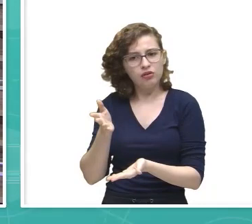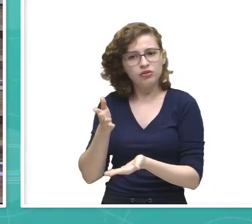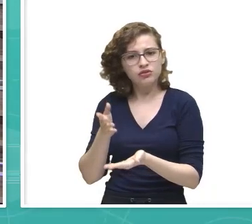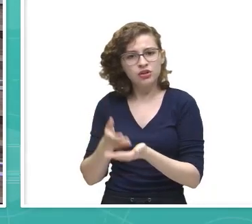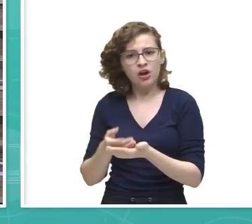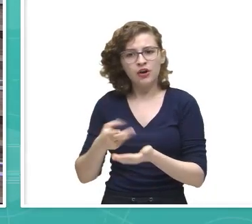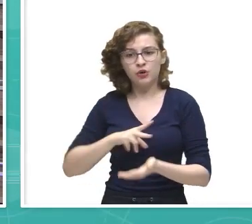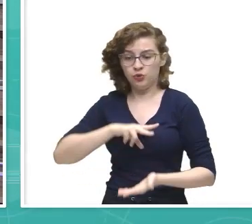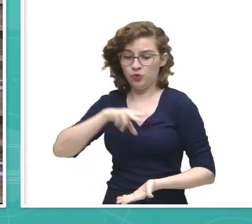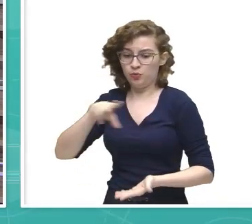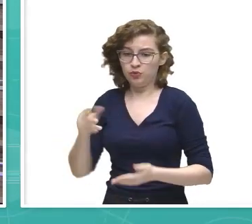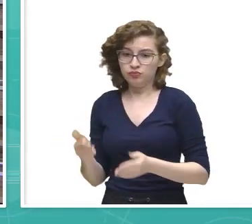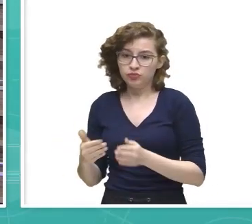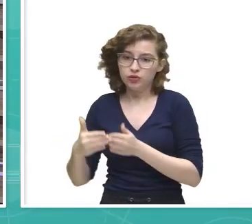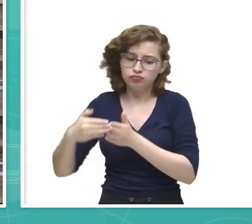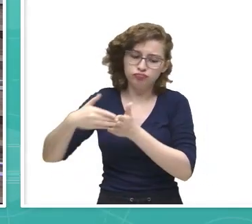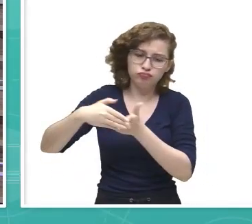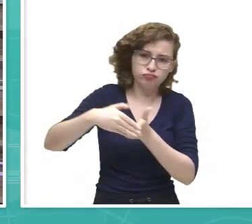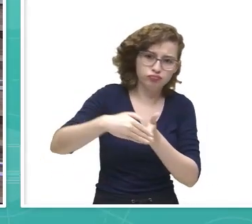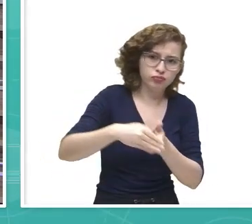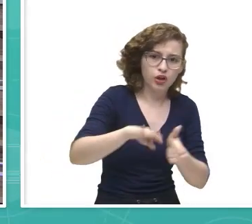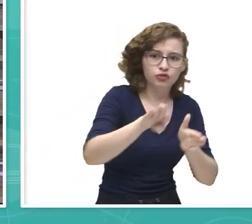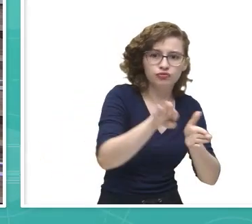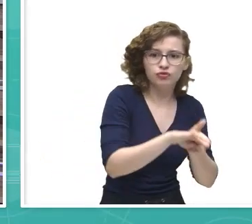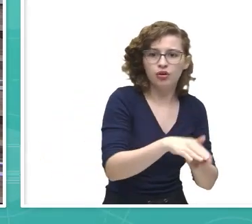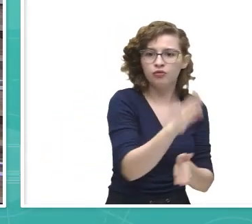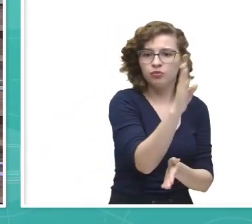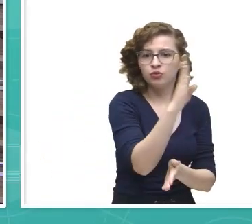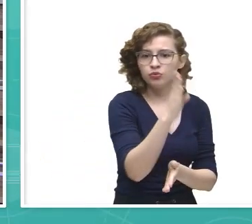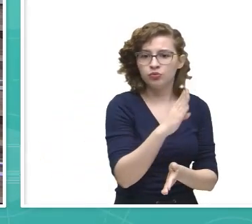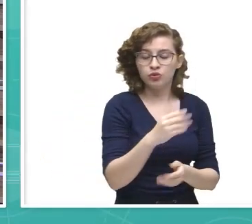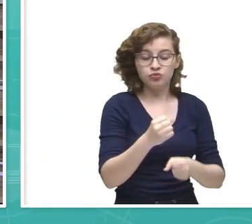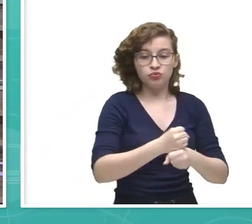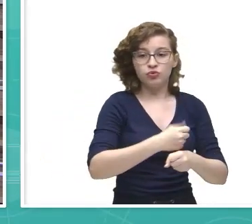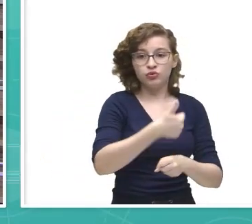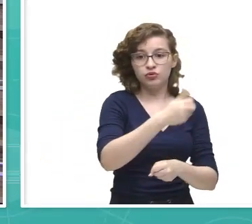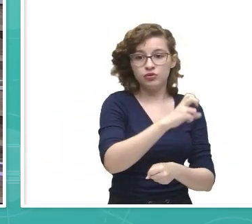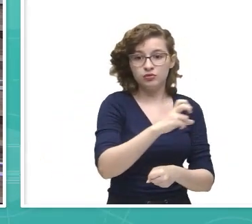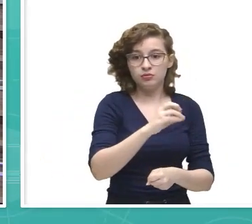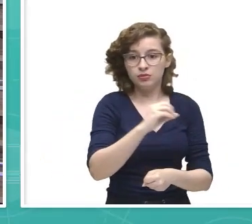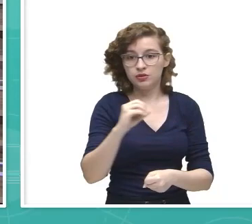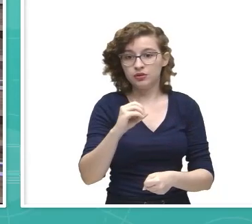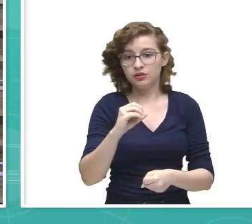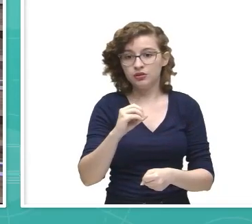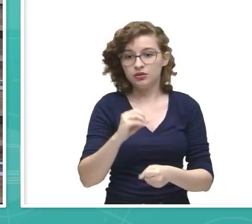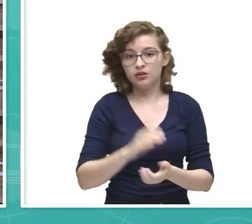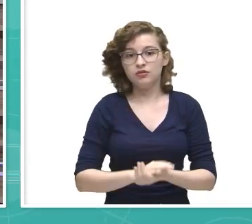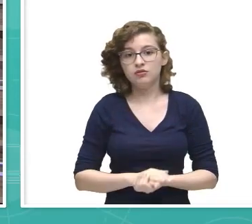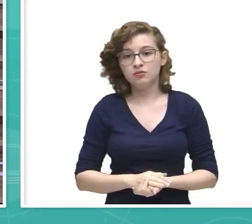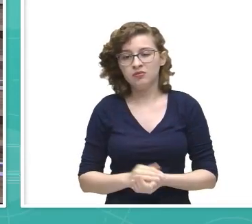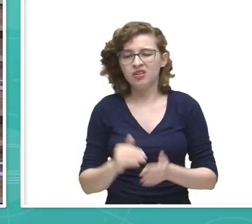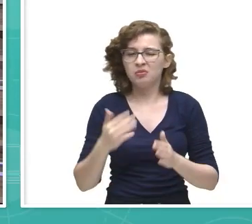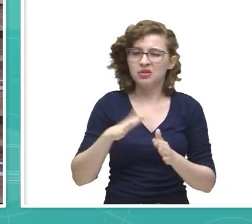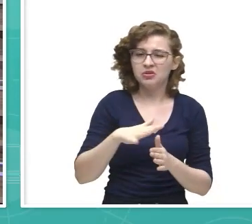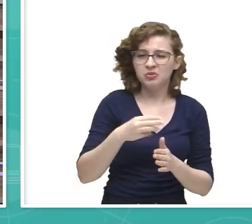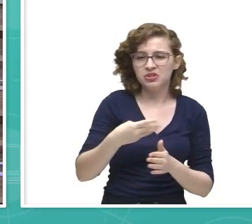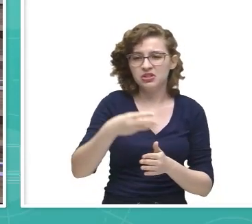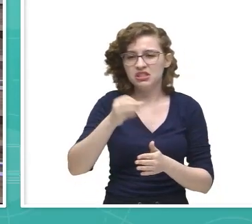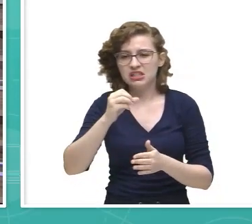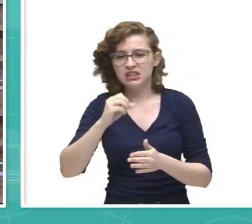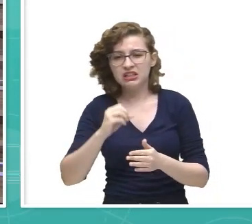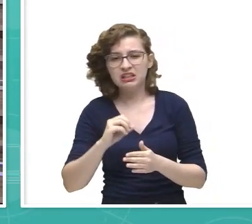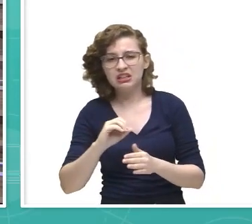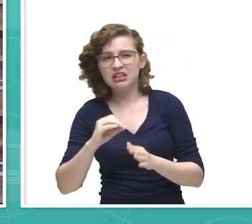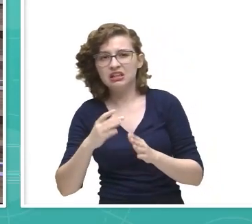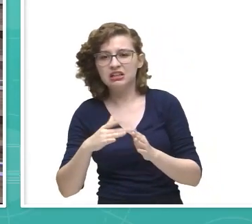portugueses chegaram no Brasil lá no ano de 1500. Durante 30 anos, de 1500 a 1530,